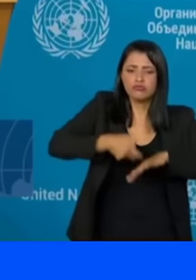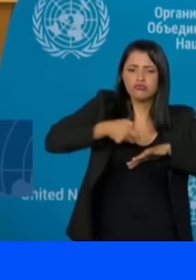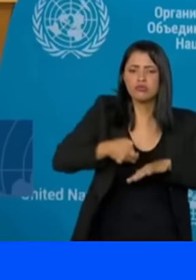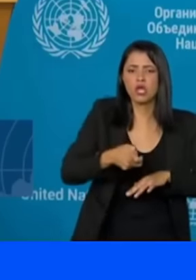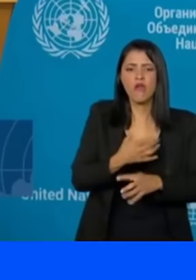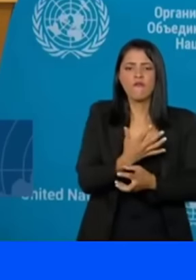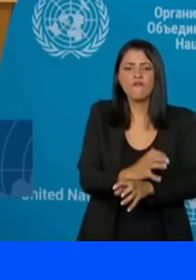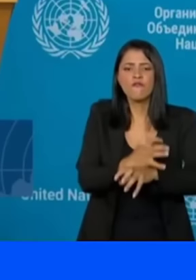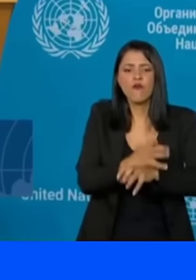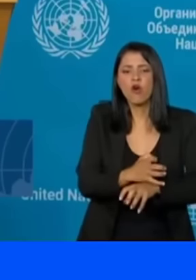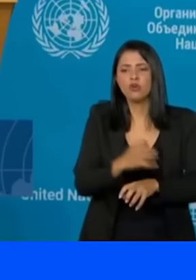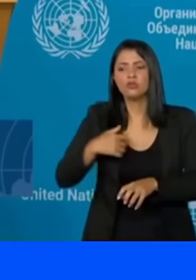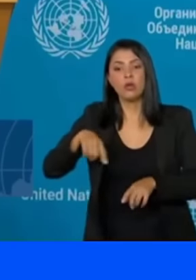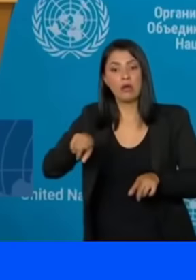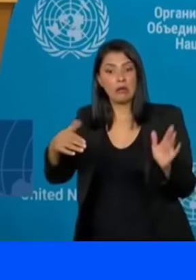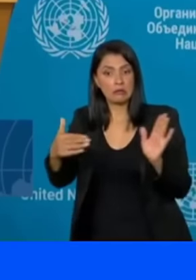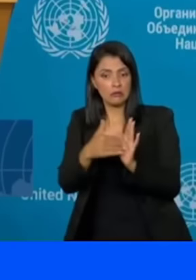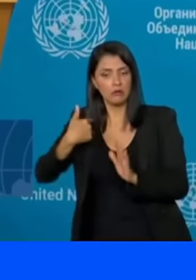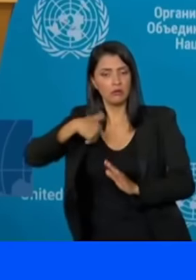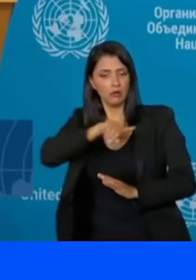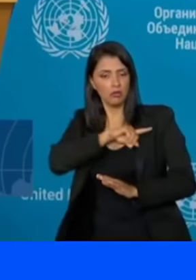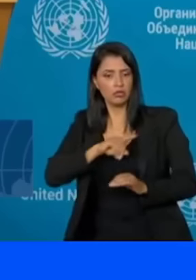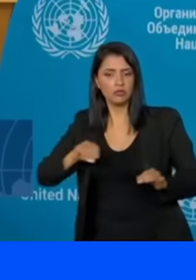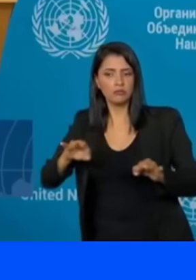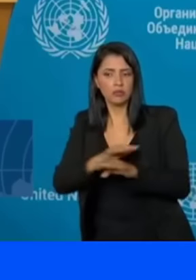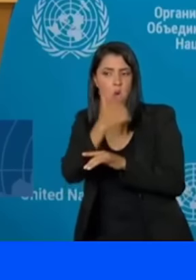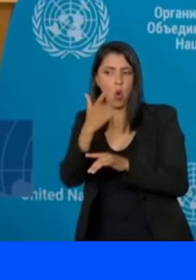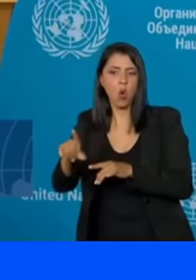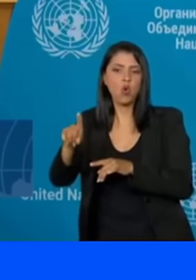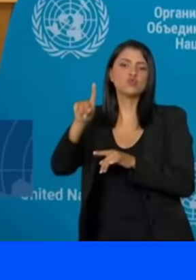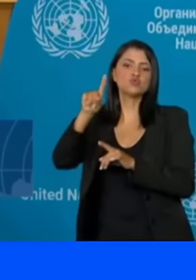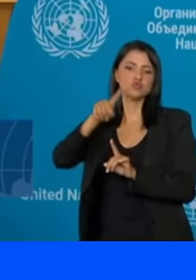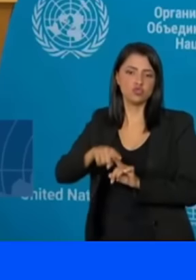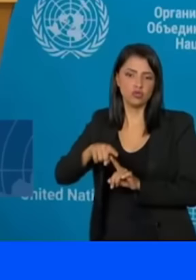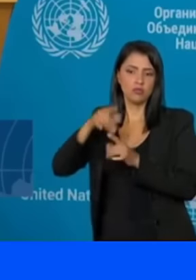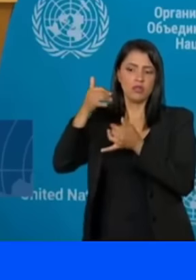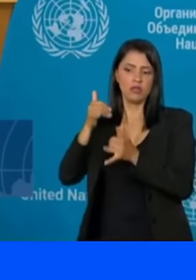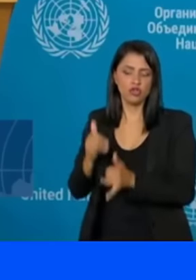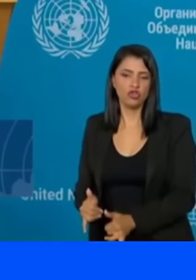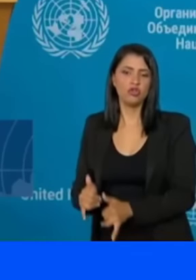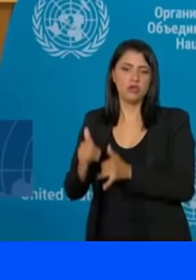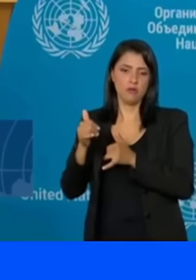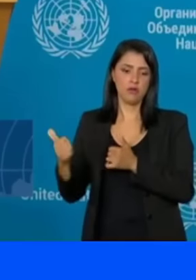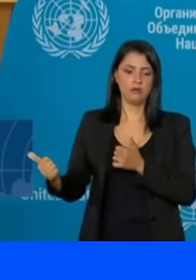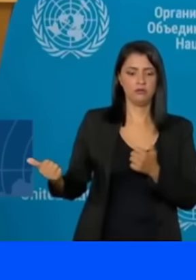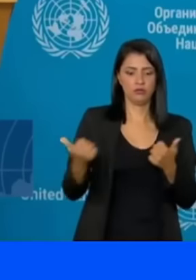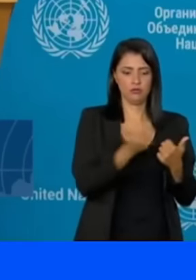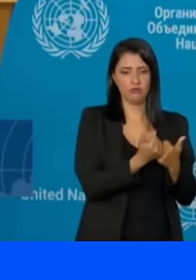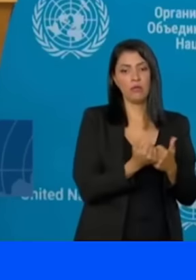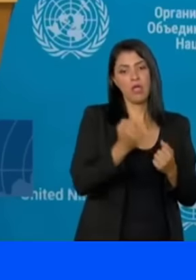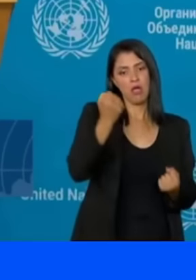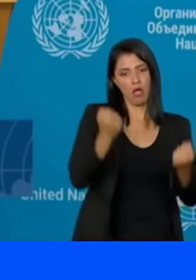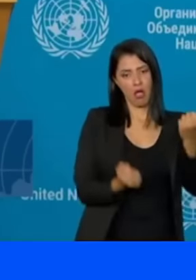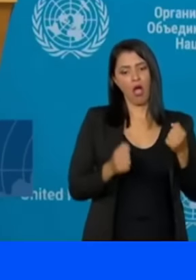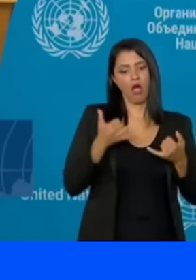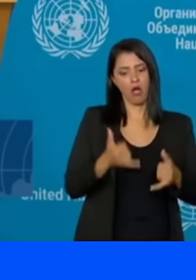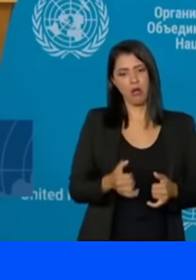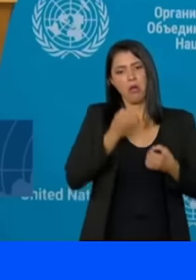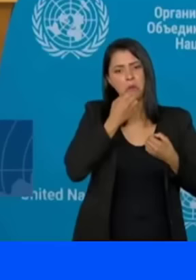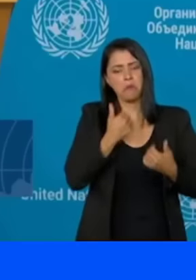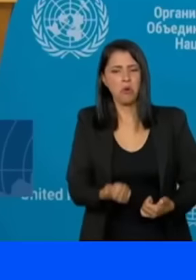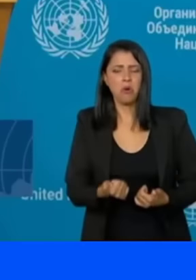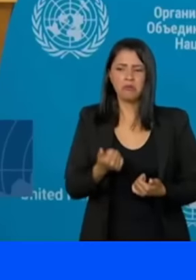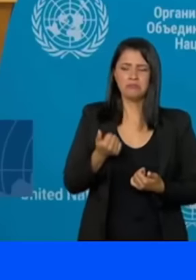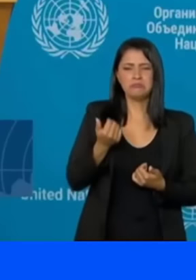gente se dotar de autossuficiência de outro tipo de energia. O carro elétrico é muito bom, mas é uma coisa muito